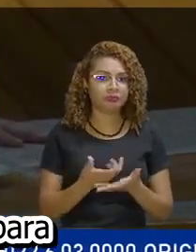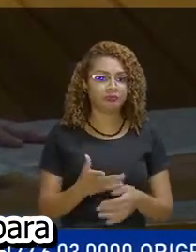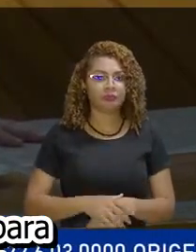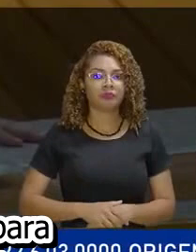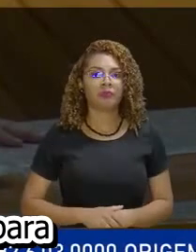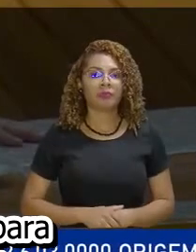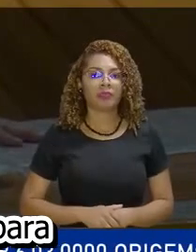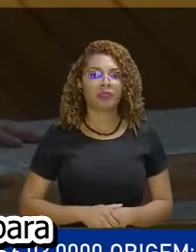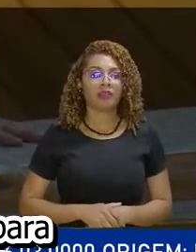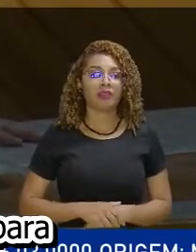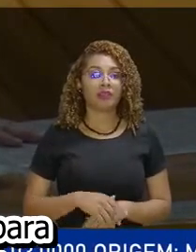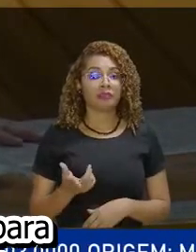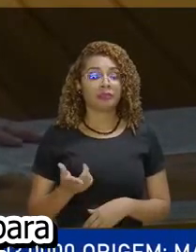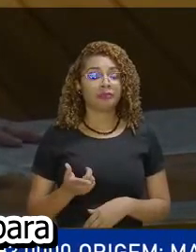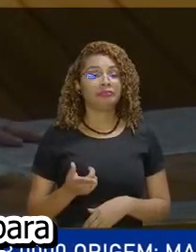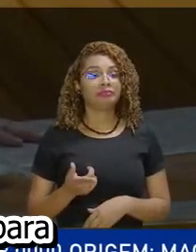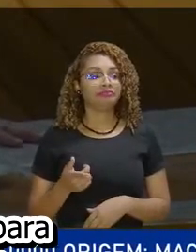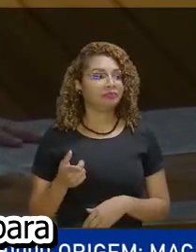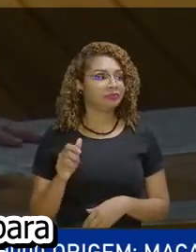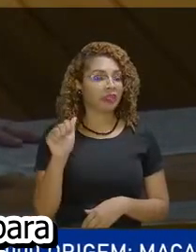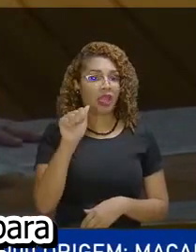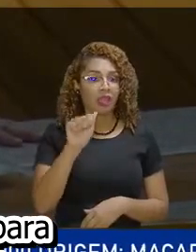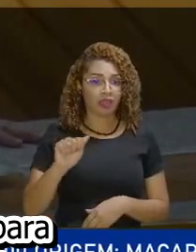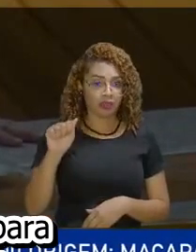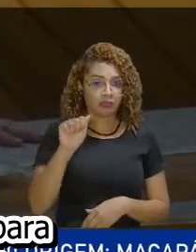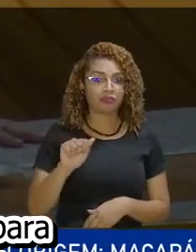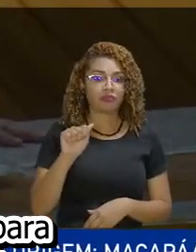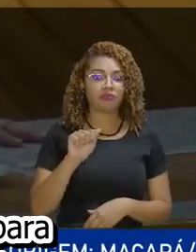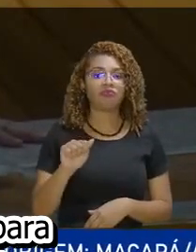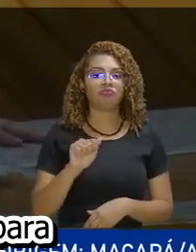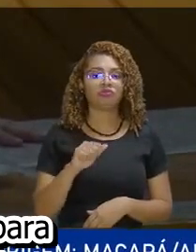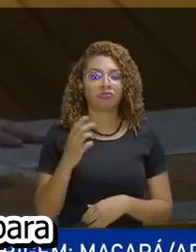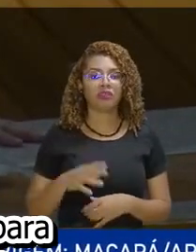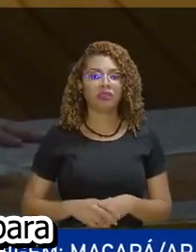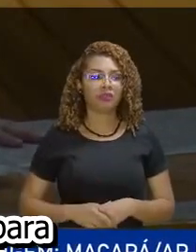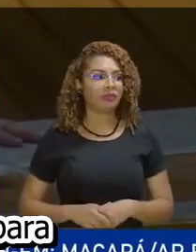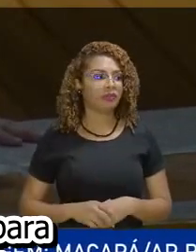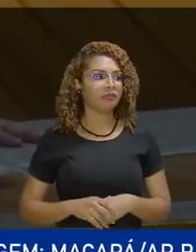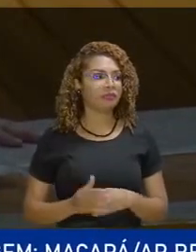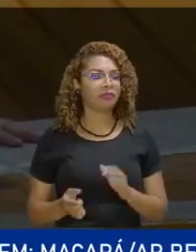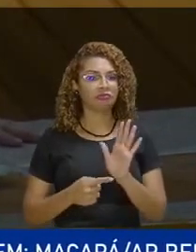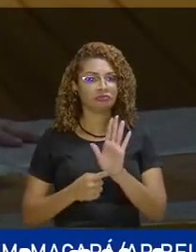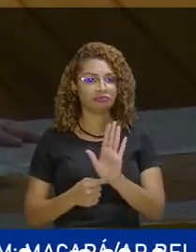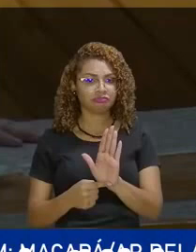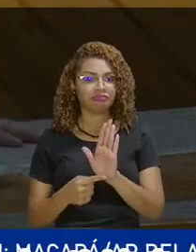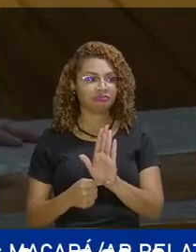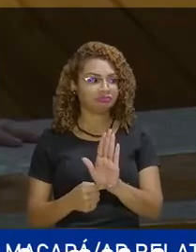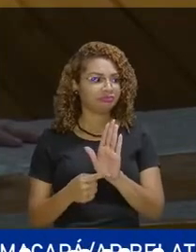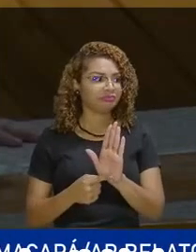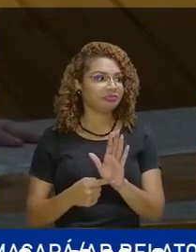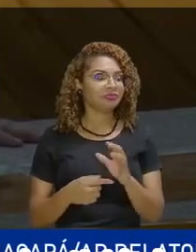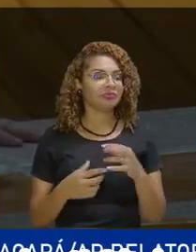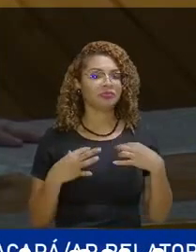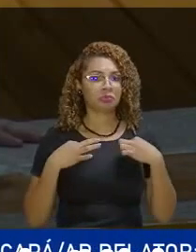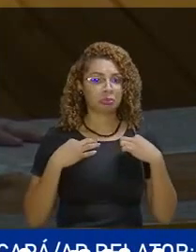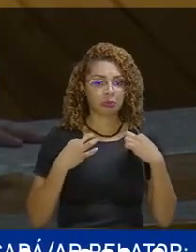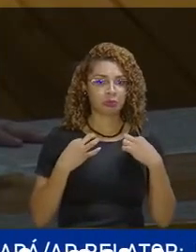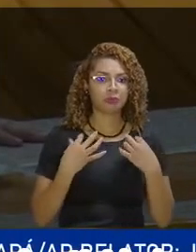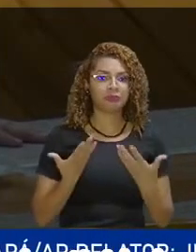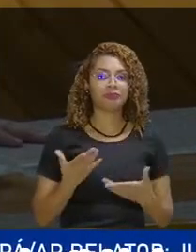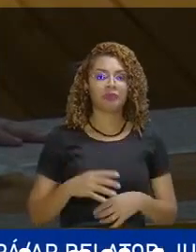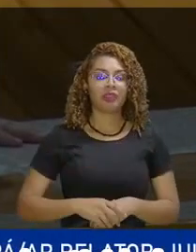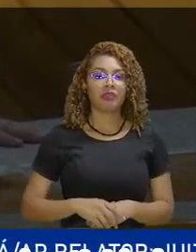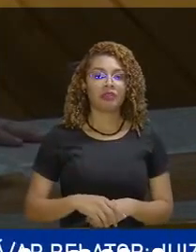a uma fundação Abrace, para fazer filantropia, que fazia isso de forma recorrente. Mas não trouxeram demonstrações ao